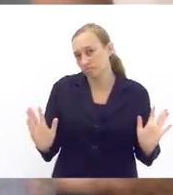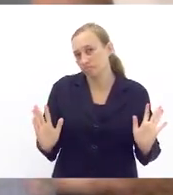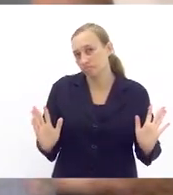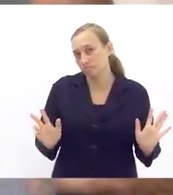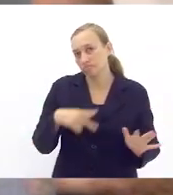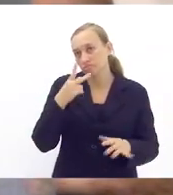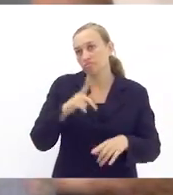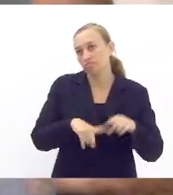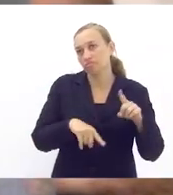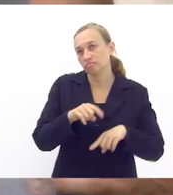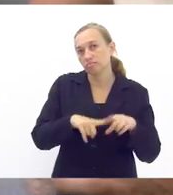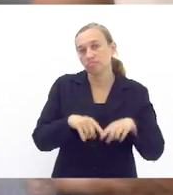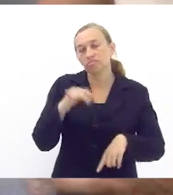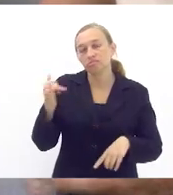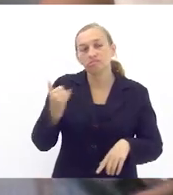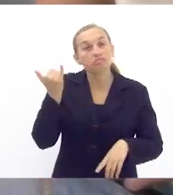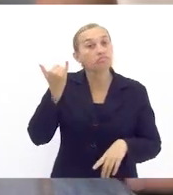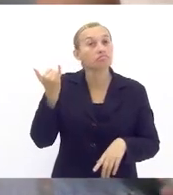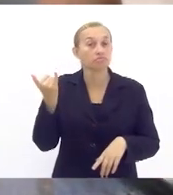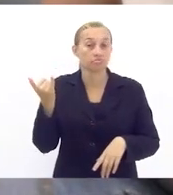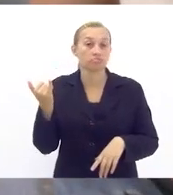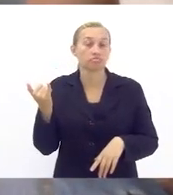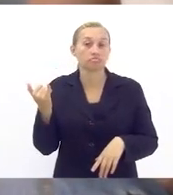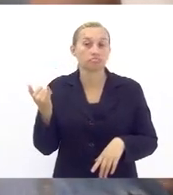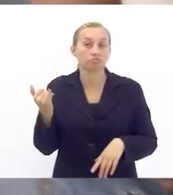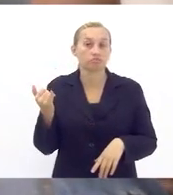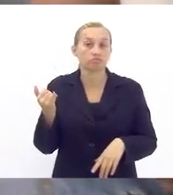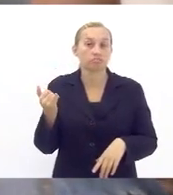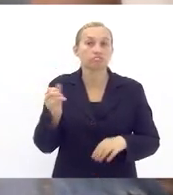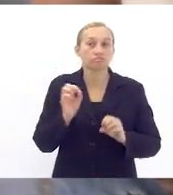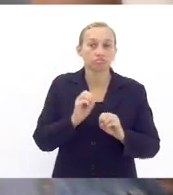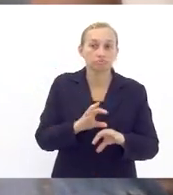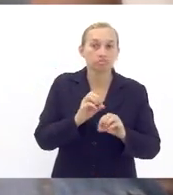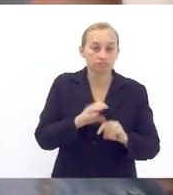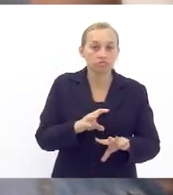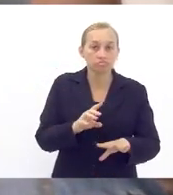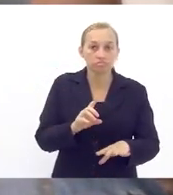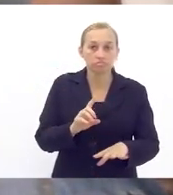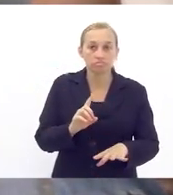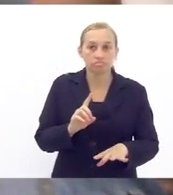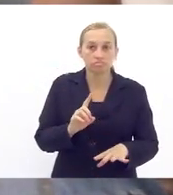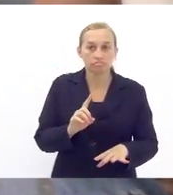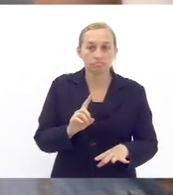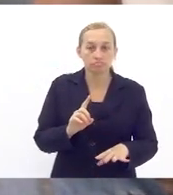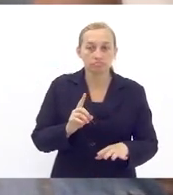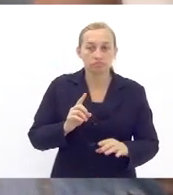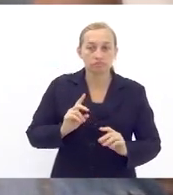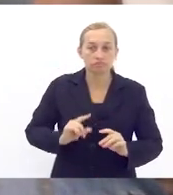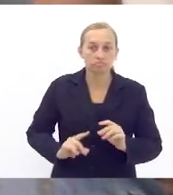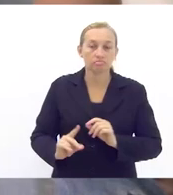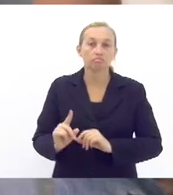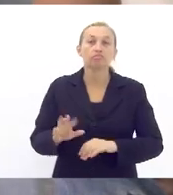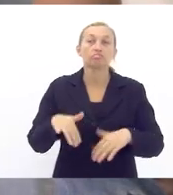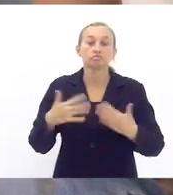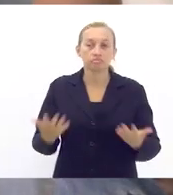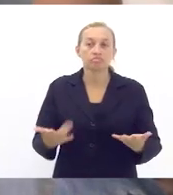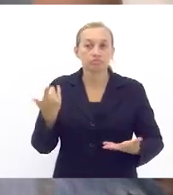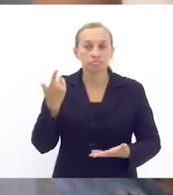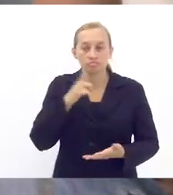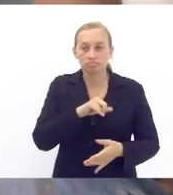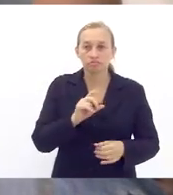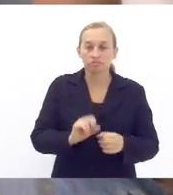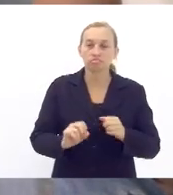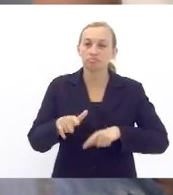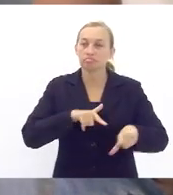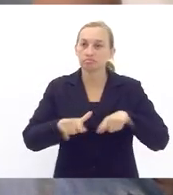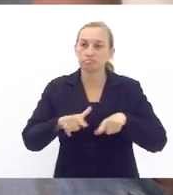falando de materiais perenes exceto a educação a educação ela não é perene ela fica para sempre então a gente conseguindo realizar